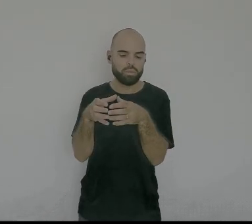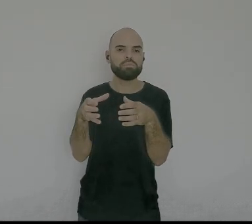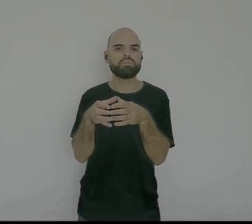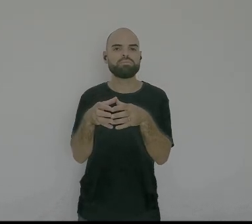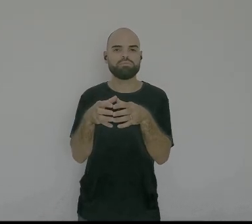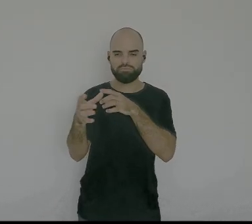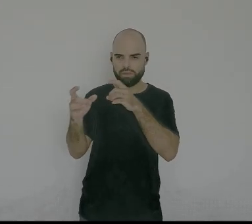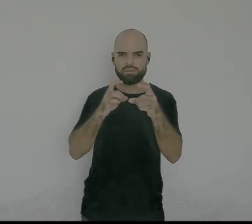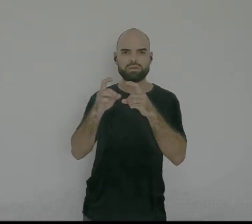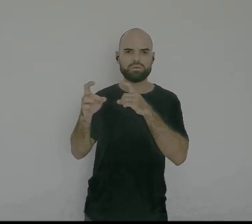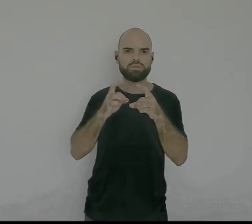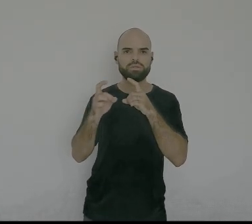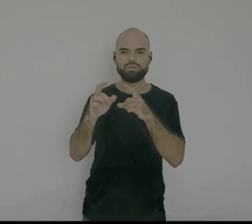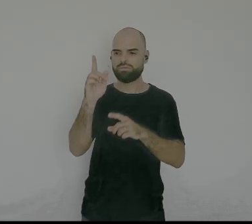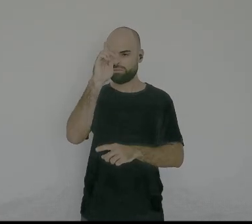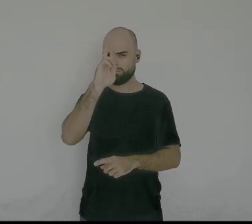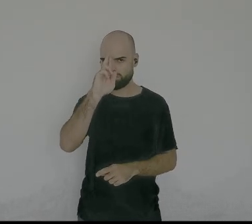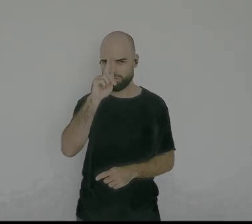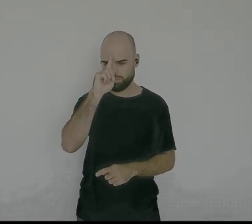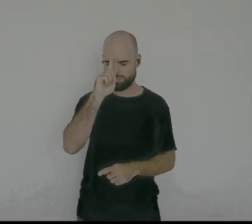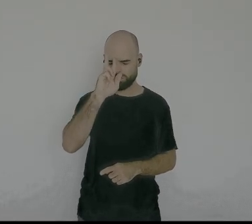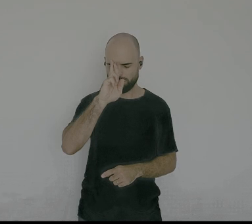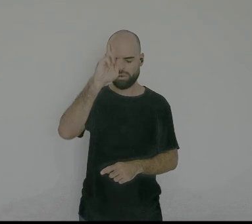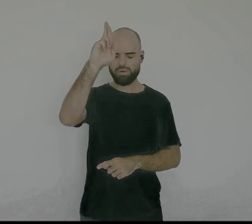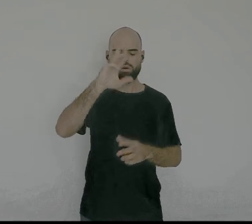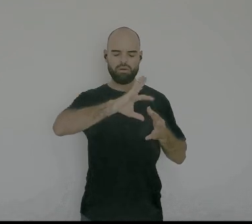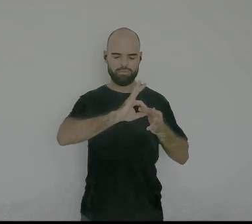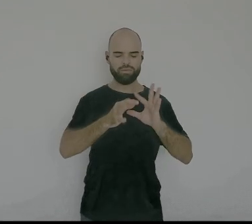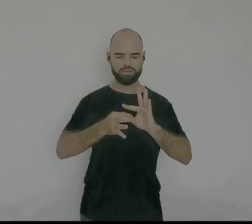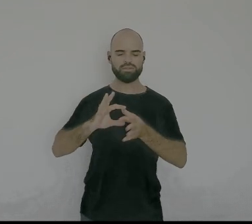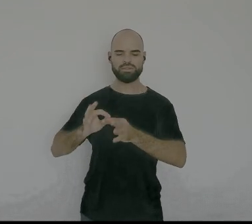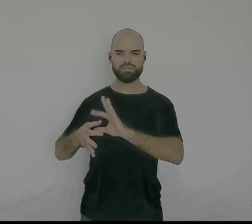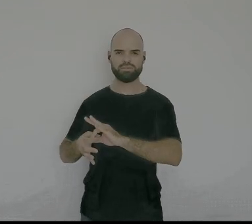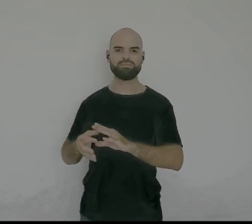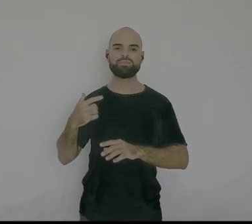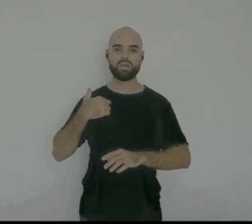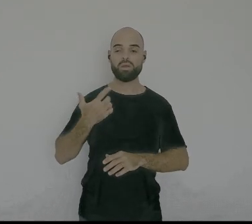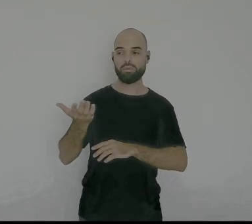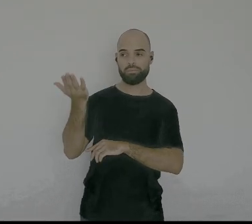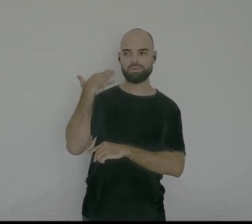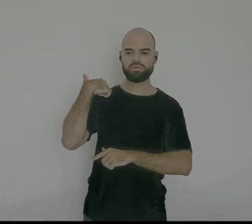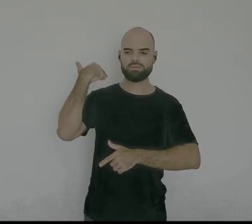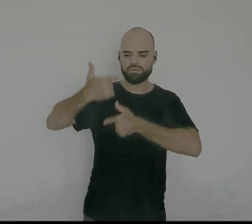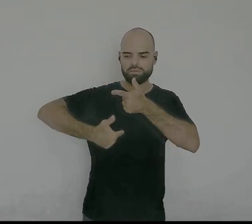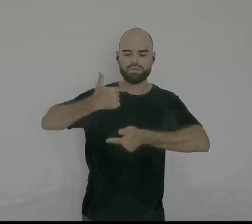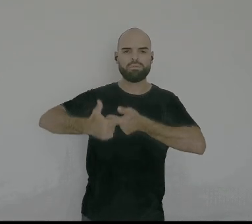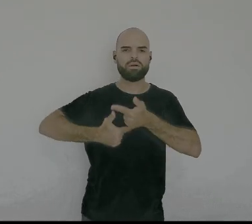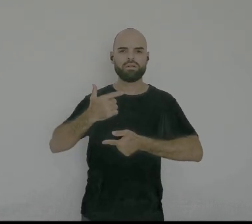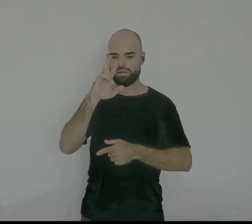de governança. Trabalhei num projeto piloto muito interessante de